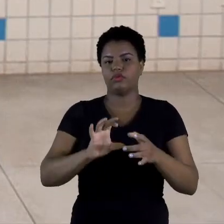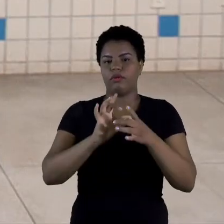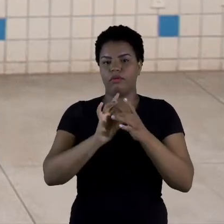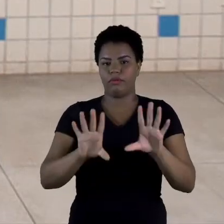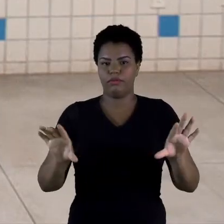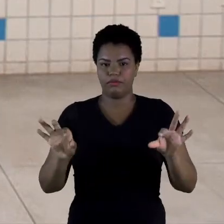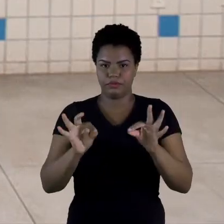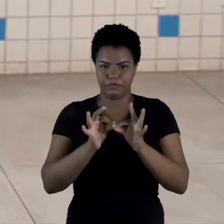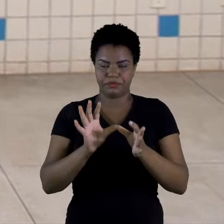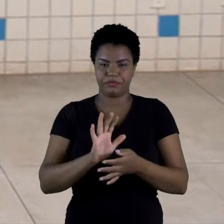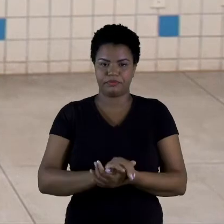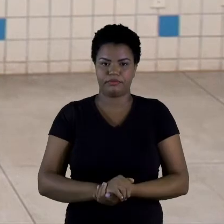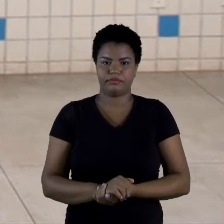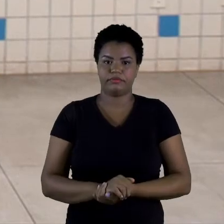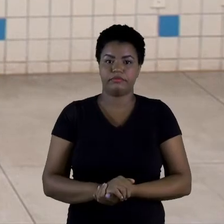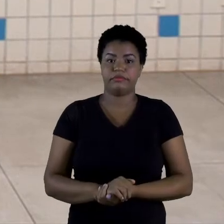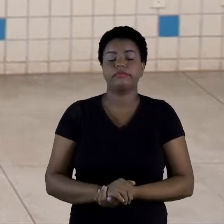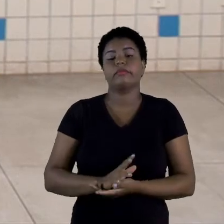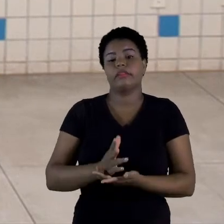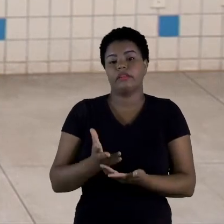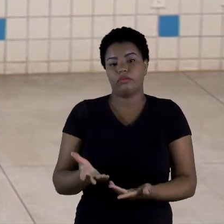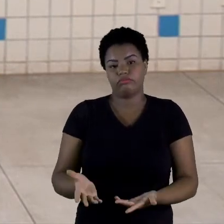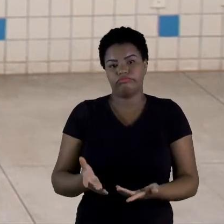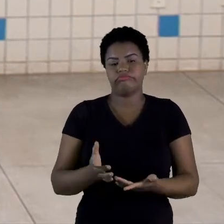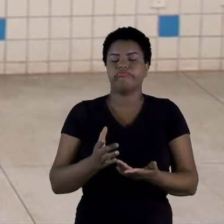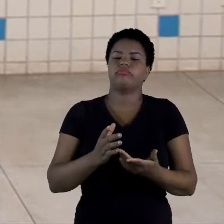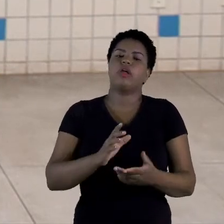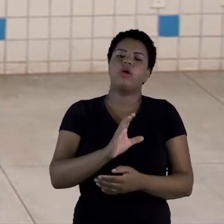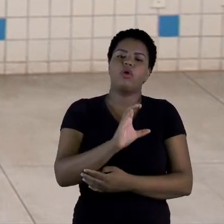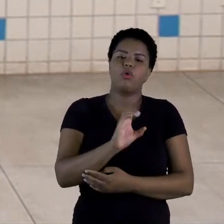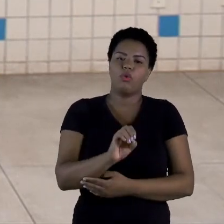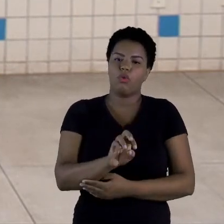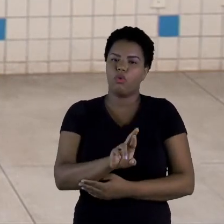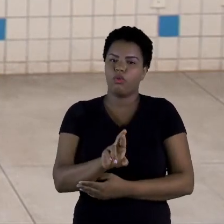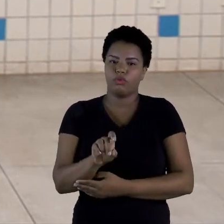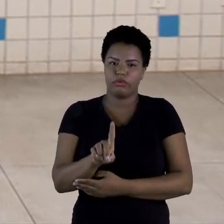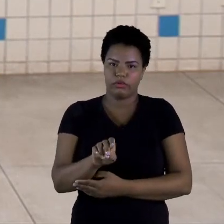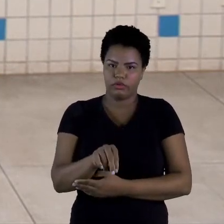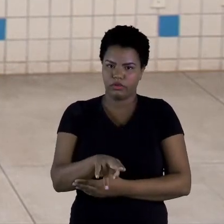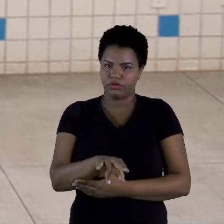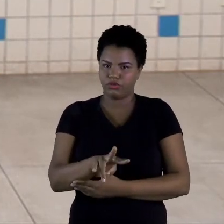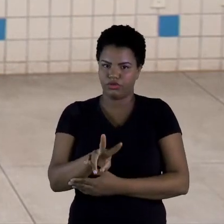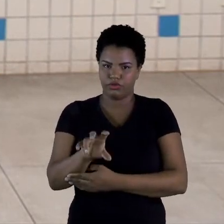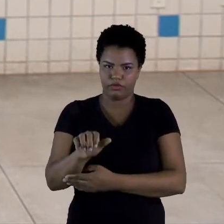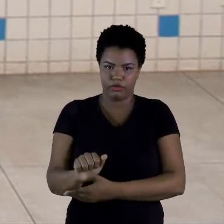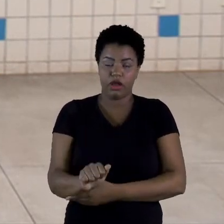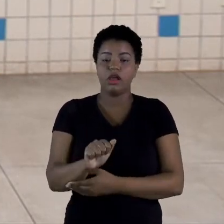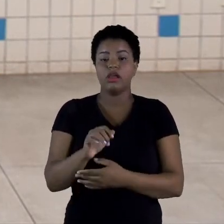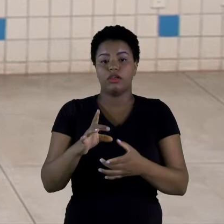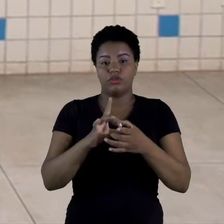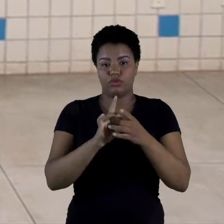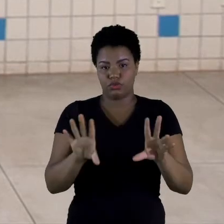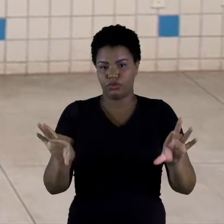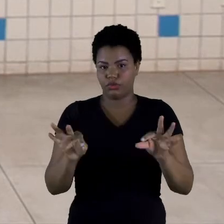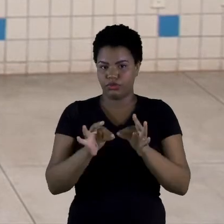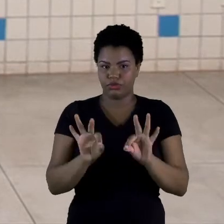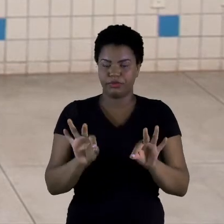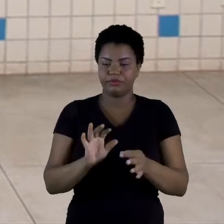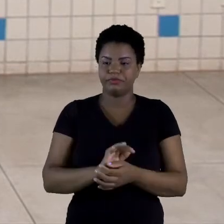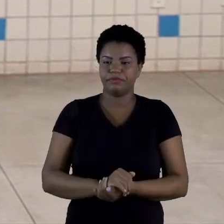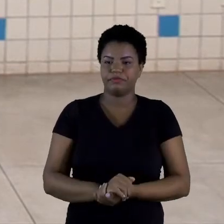dois tipos. Coordenativas, subordinativas. Vamos conhecer cada uma delas. Vamos começar